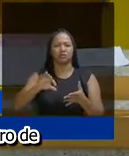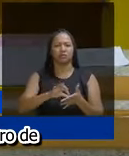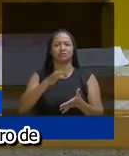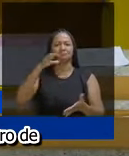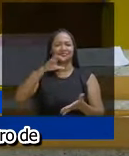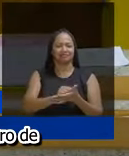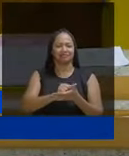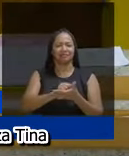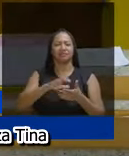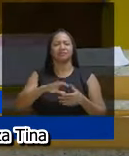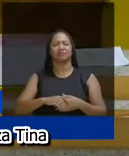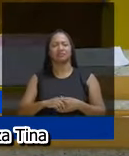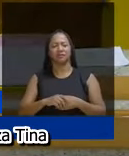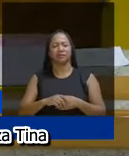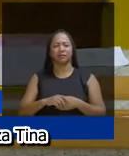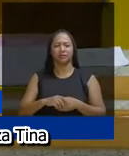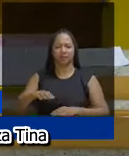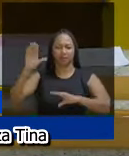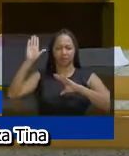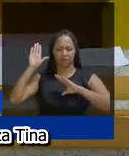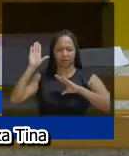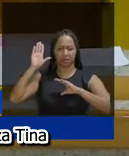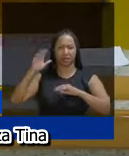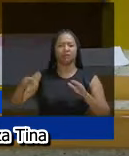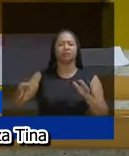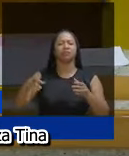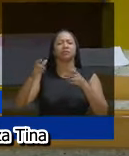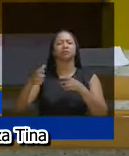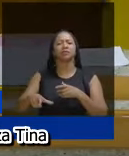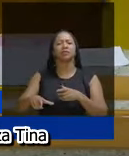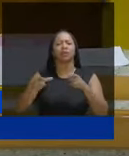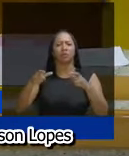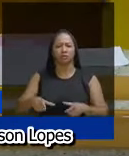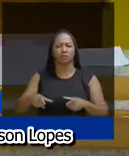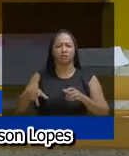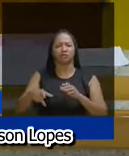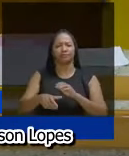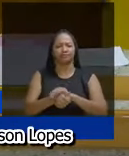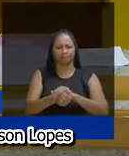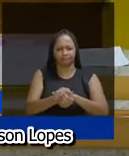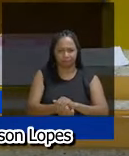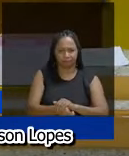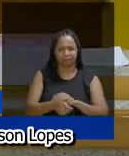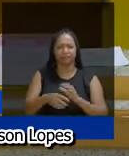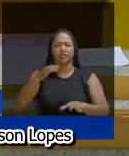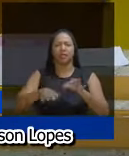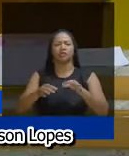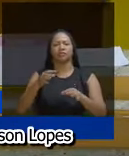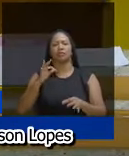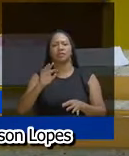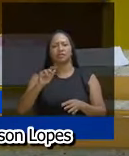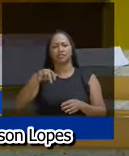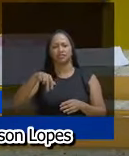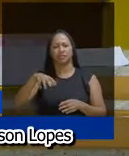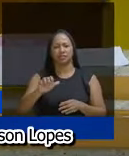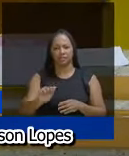candidatura 0600-075, Tartarugalzinho, relatora juíza Tina Souza, recorrente ao Ministério Público